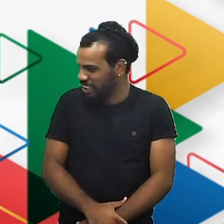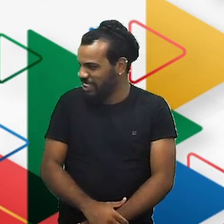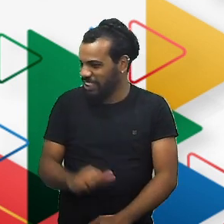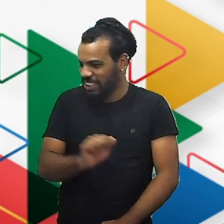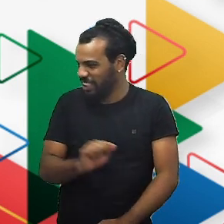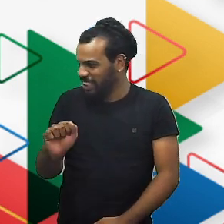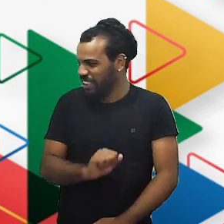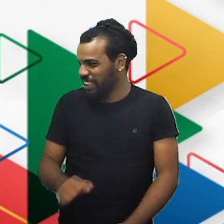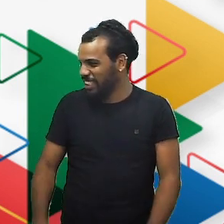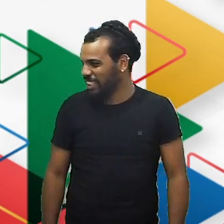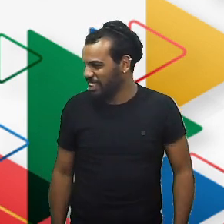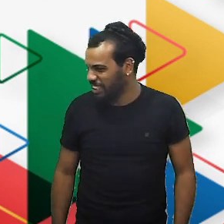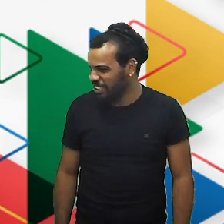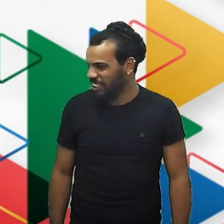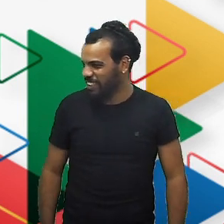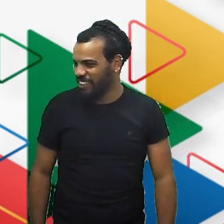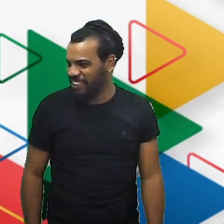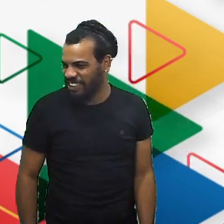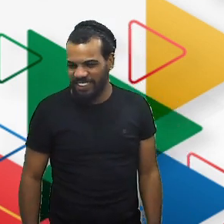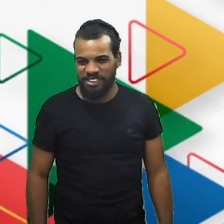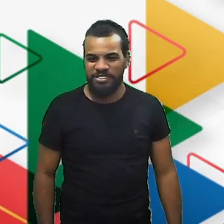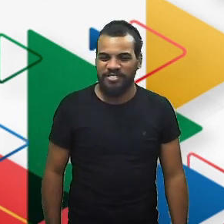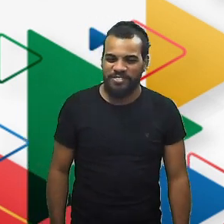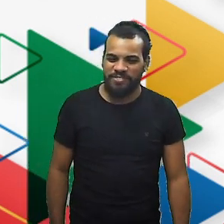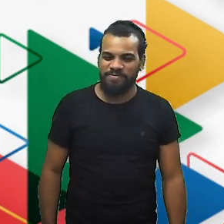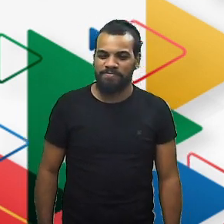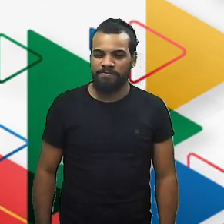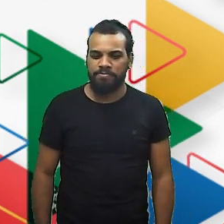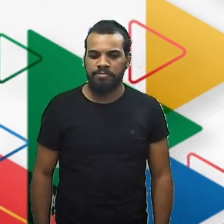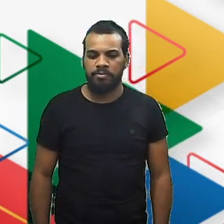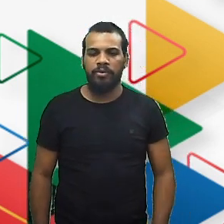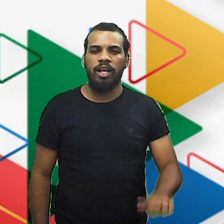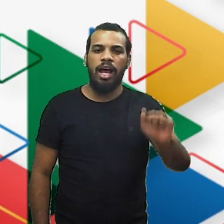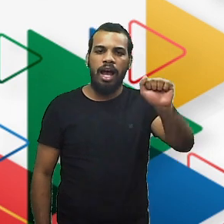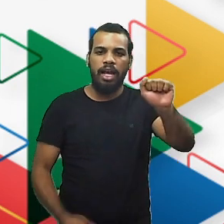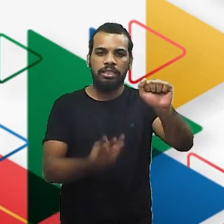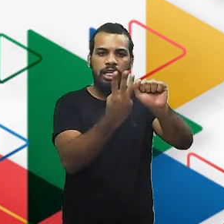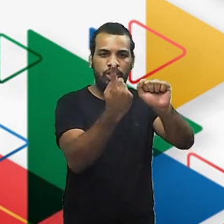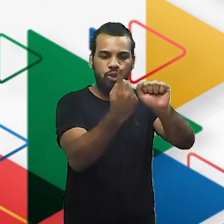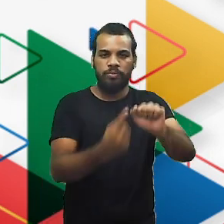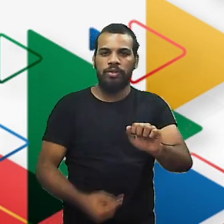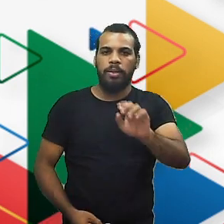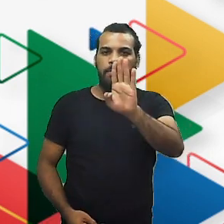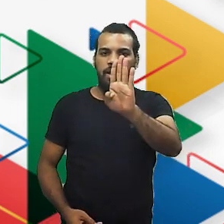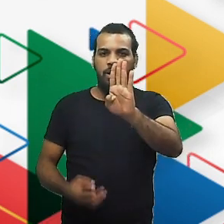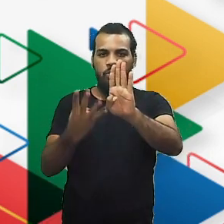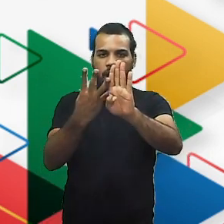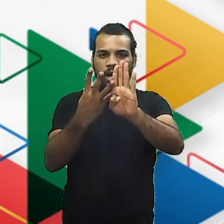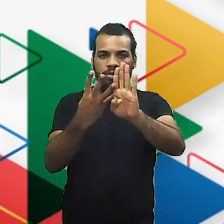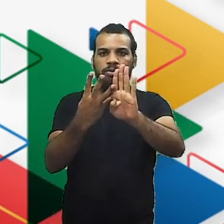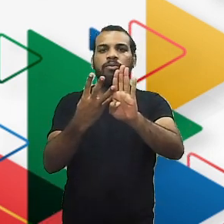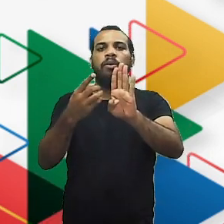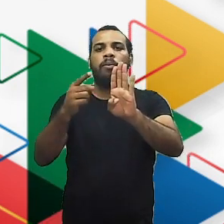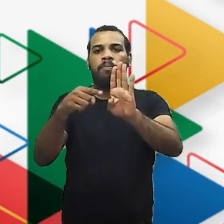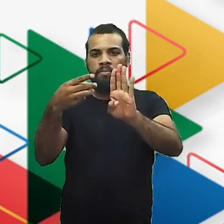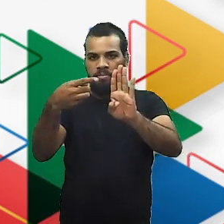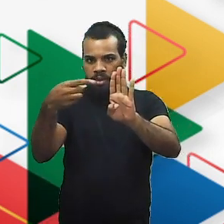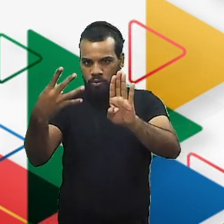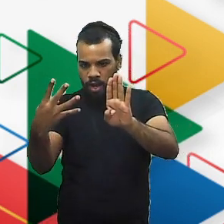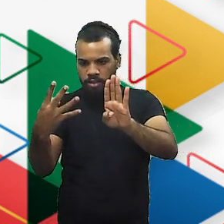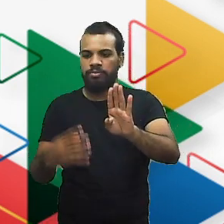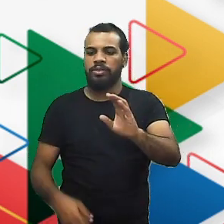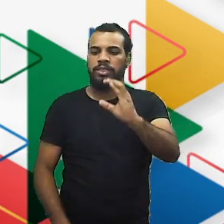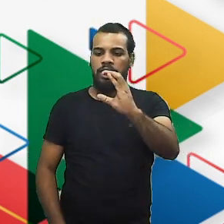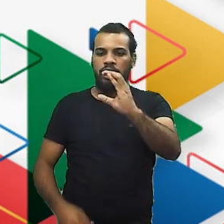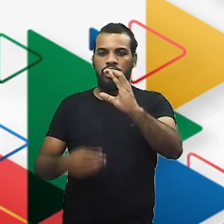Sendo A 3 e 1, B 4 e menos 4 e C menos 2